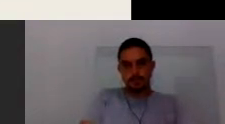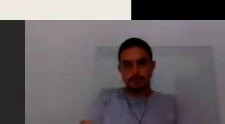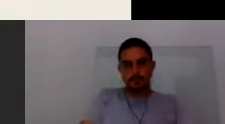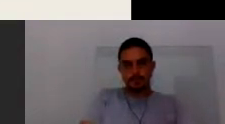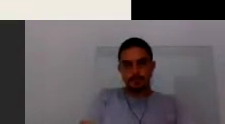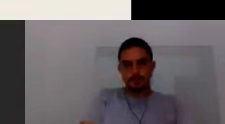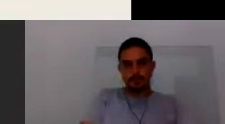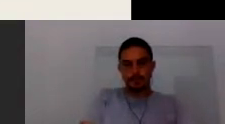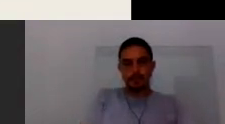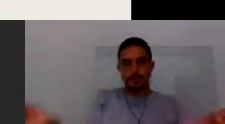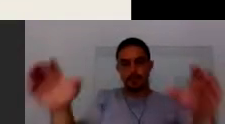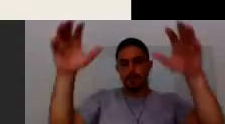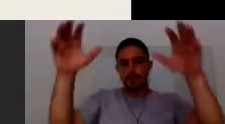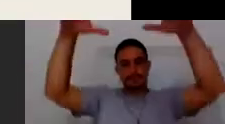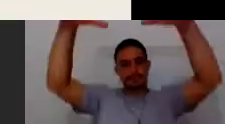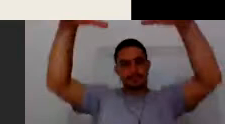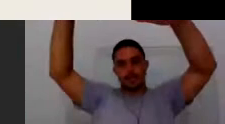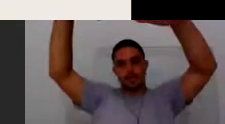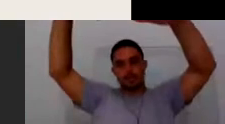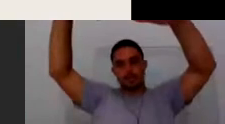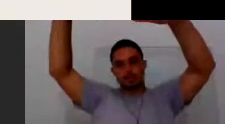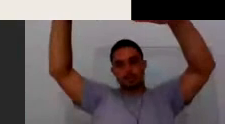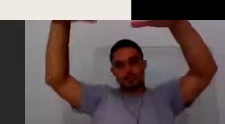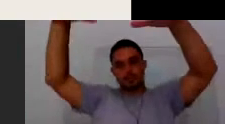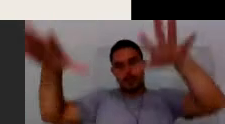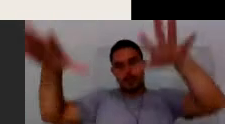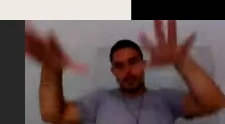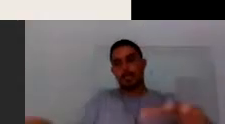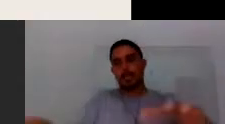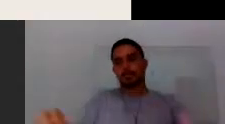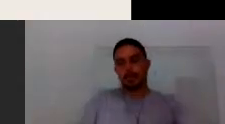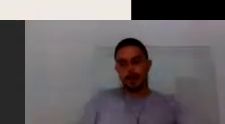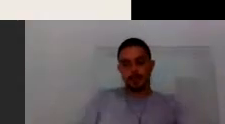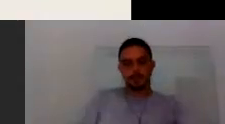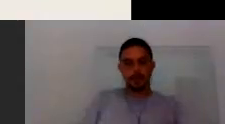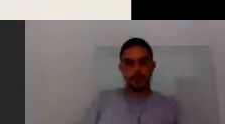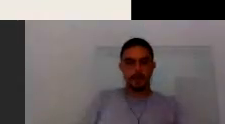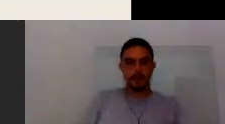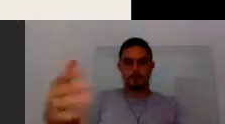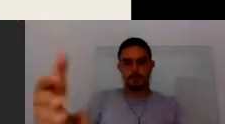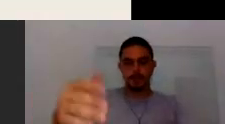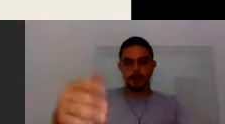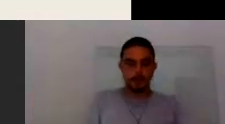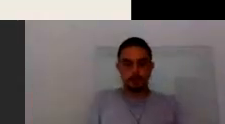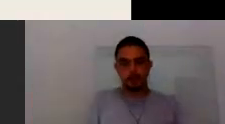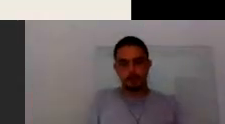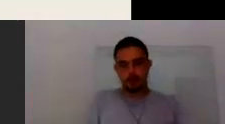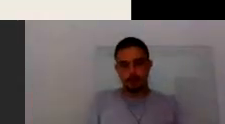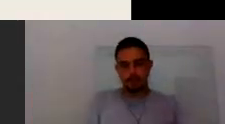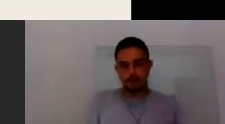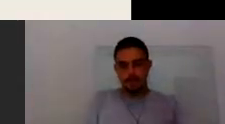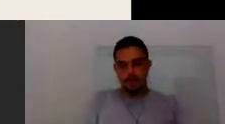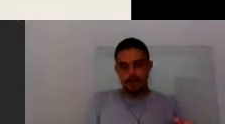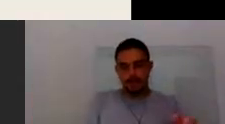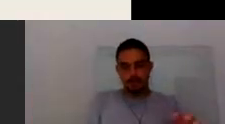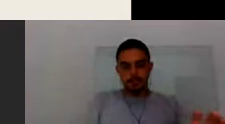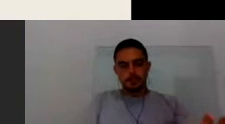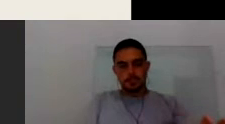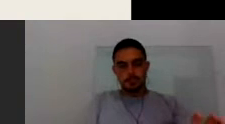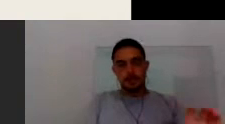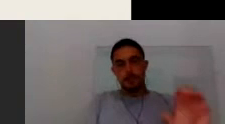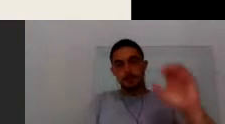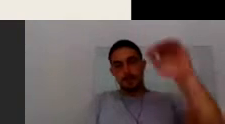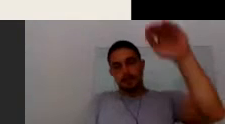A redistribuição da água no solo é o quê? É sair da camada superficial e chegar até a camada inferior. Vocês vão ver que tem bastante zonas